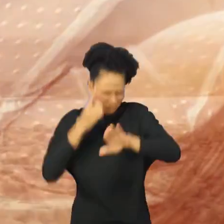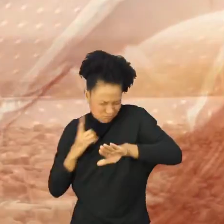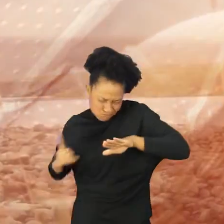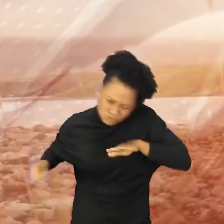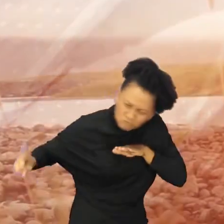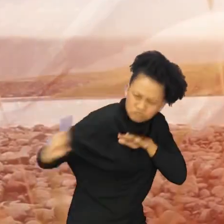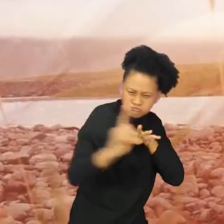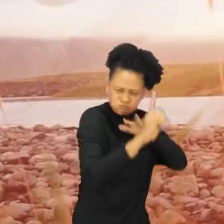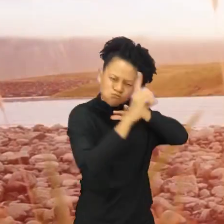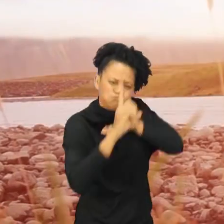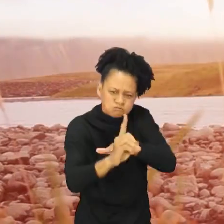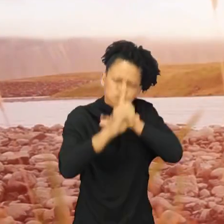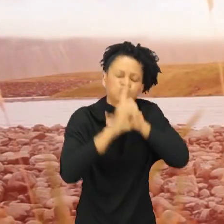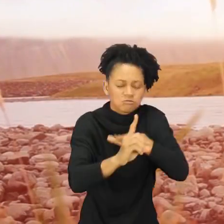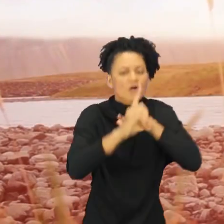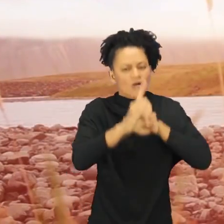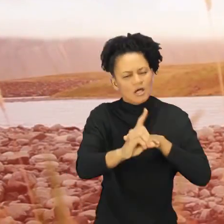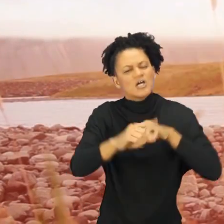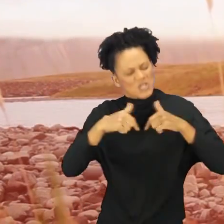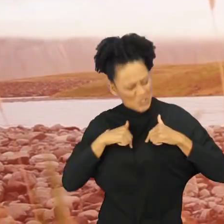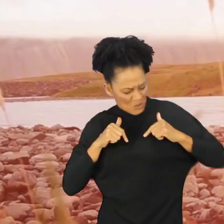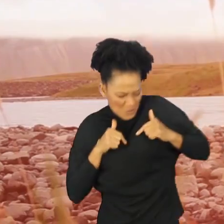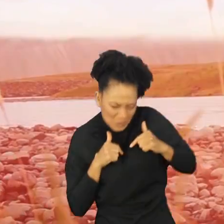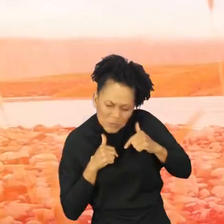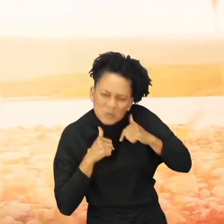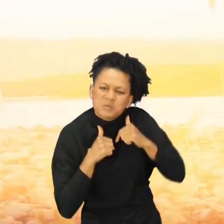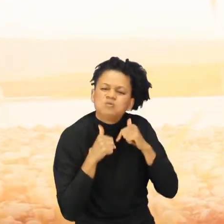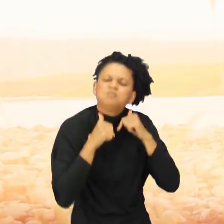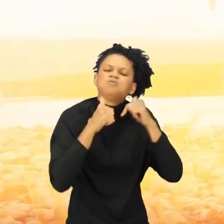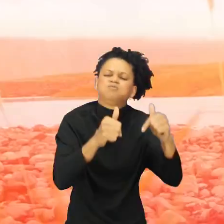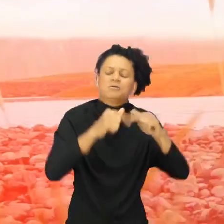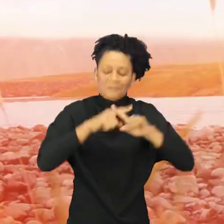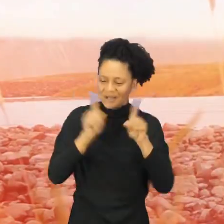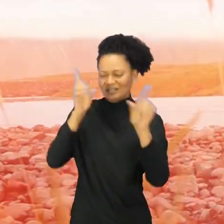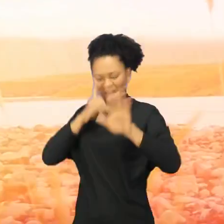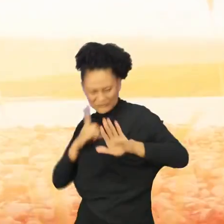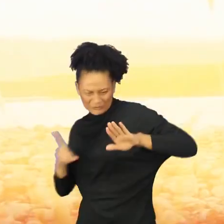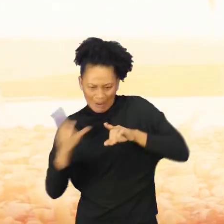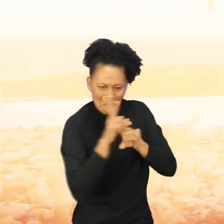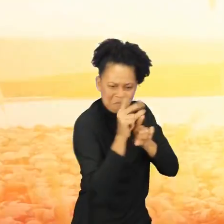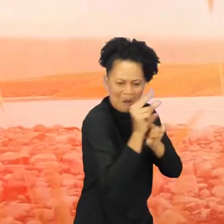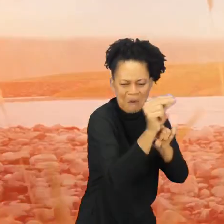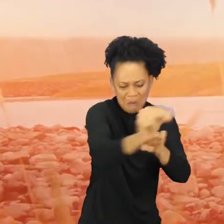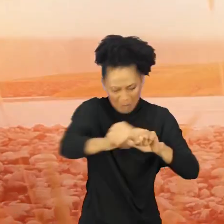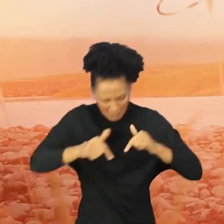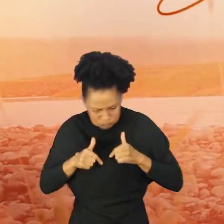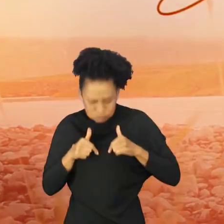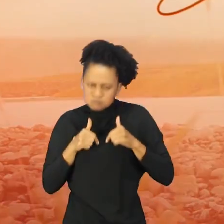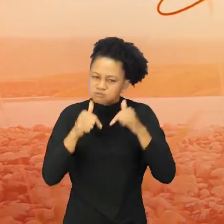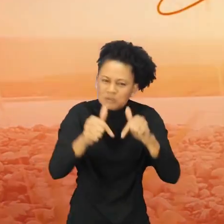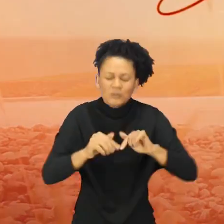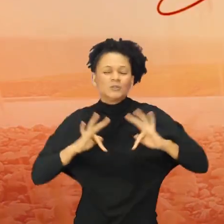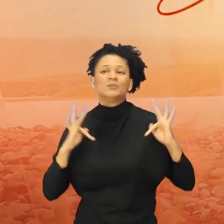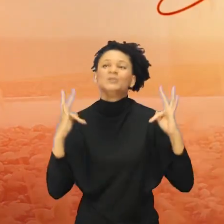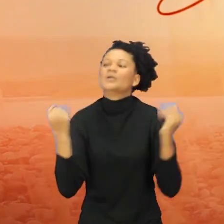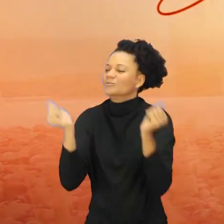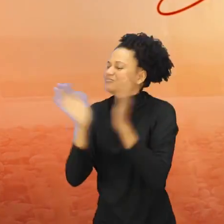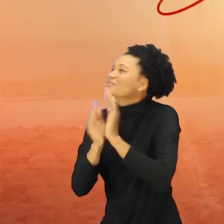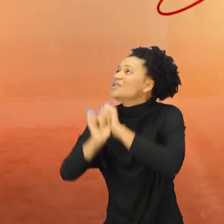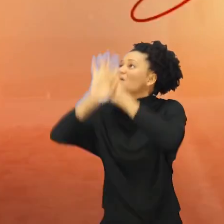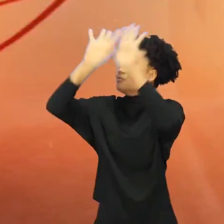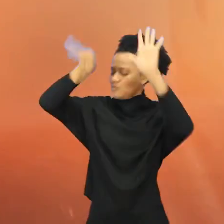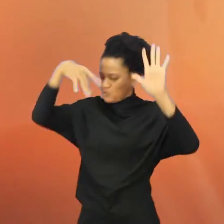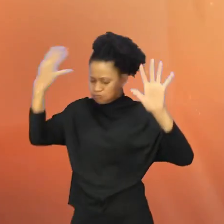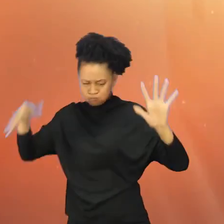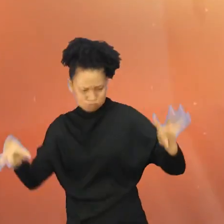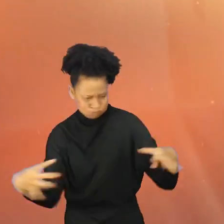vai na frente é Deus Eu luto, mas quem vence a batalha é Deus Toda honra que existir, toda glória que